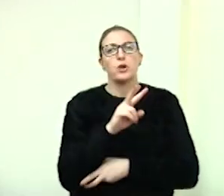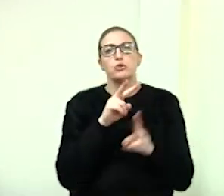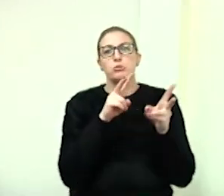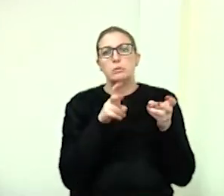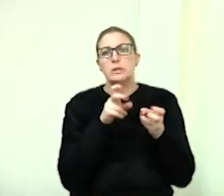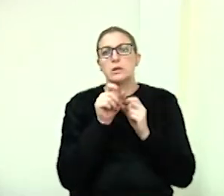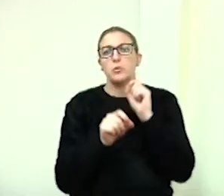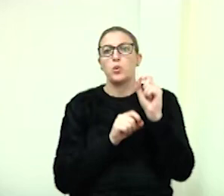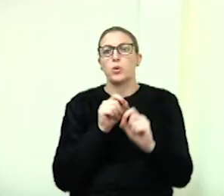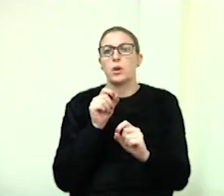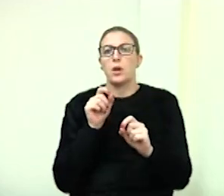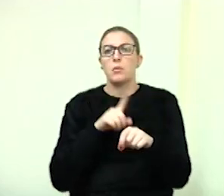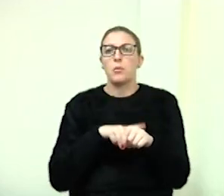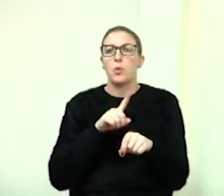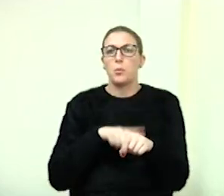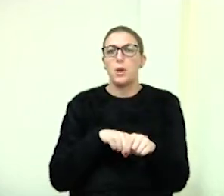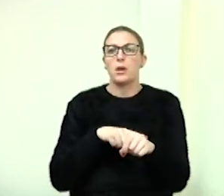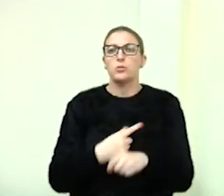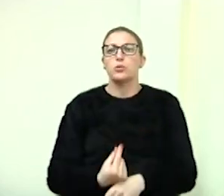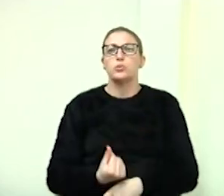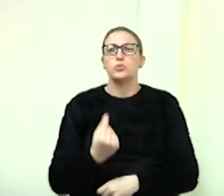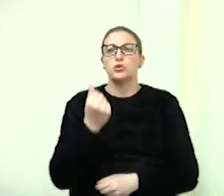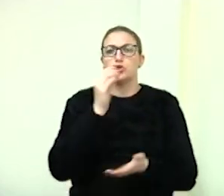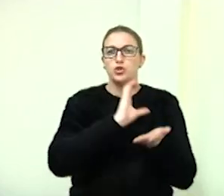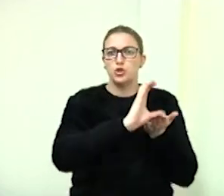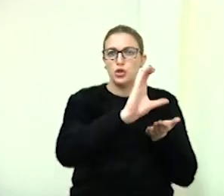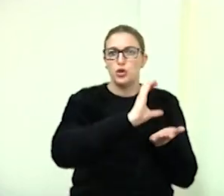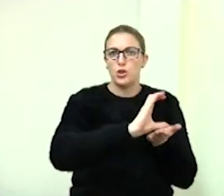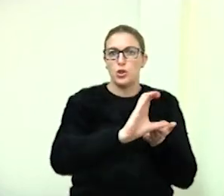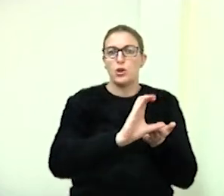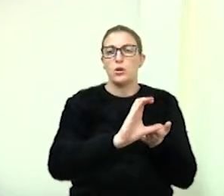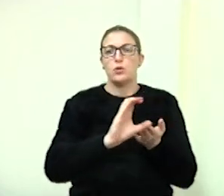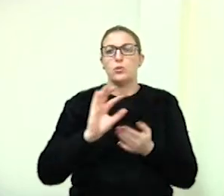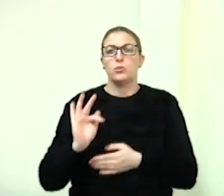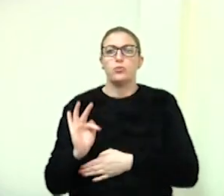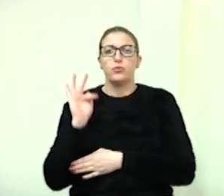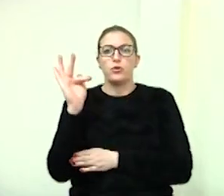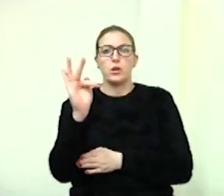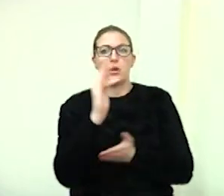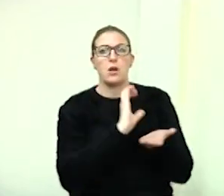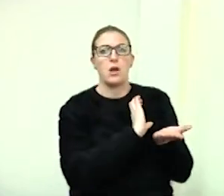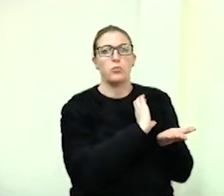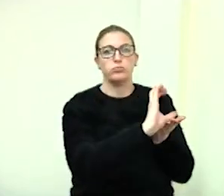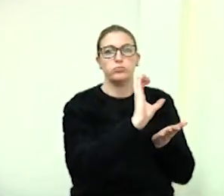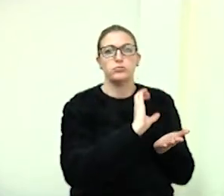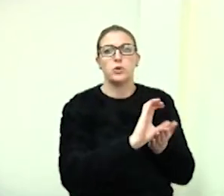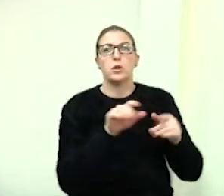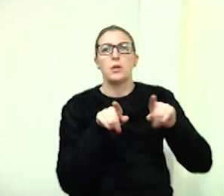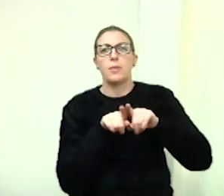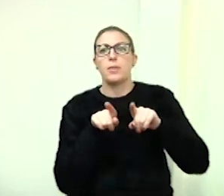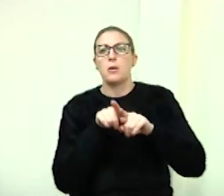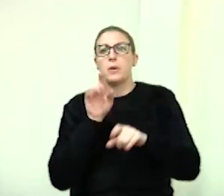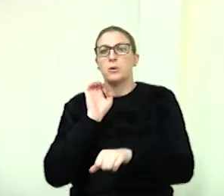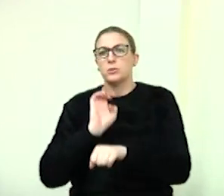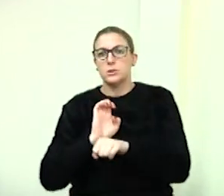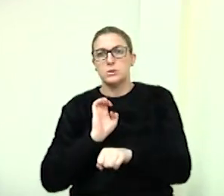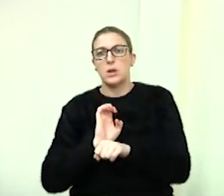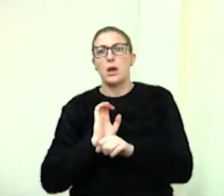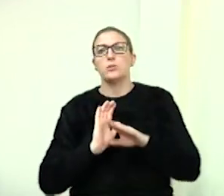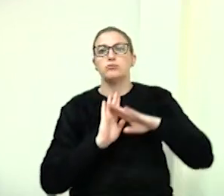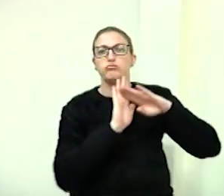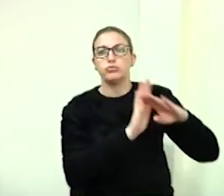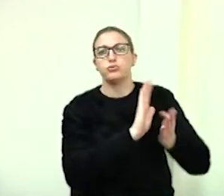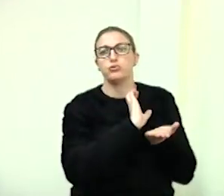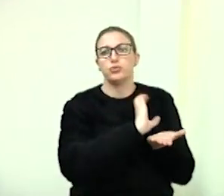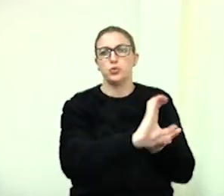com o dinheiro que a União tem mandado, é alguma coisa que o Estado tem costeado ao município, e, em